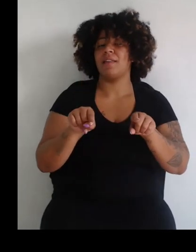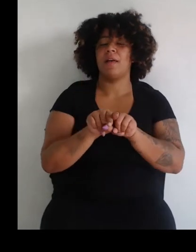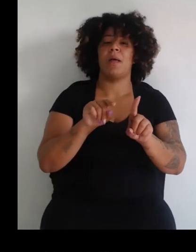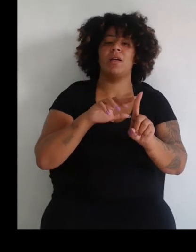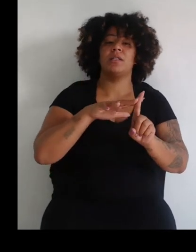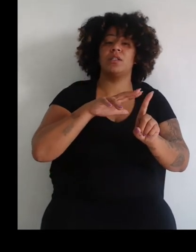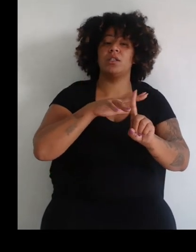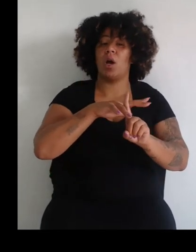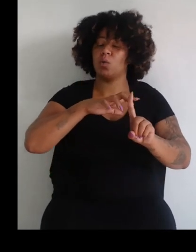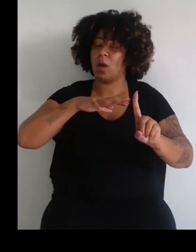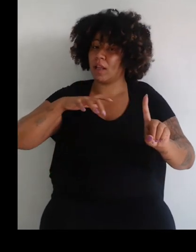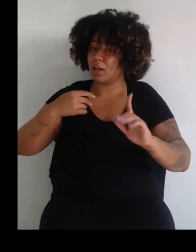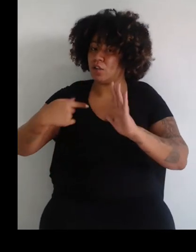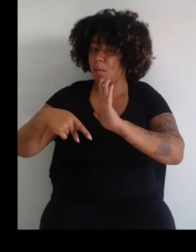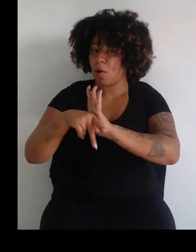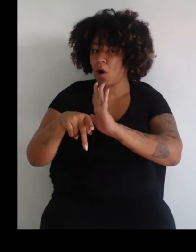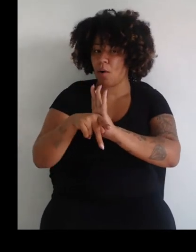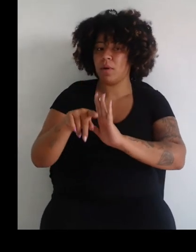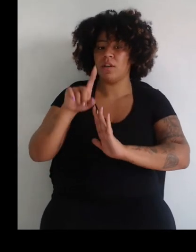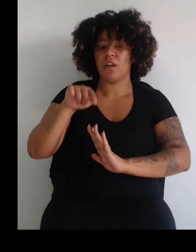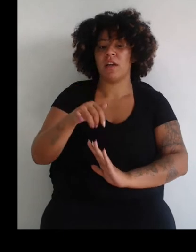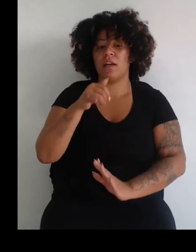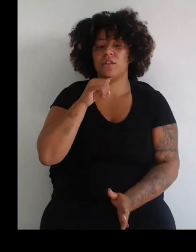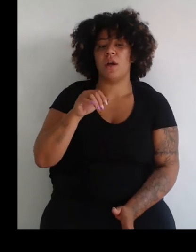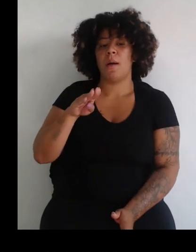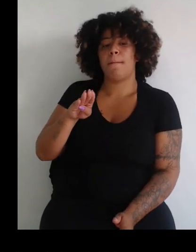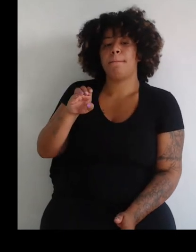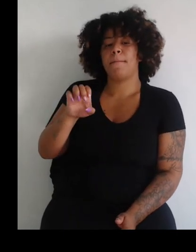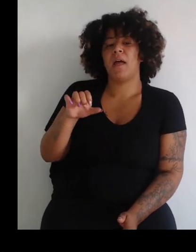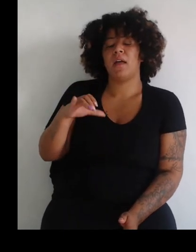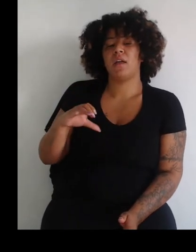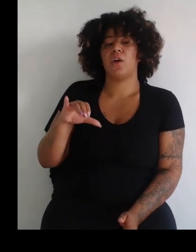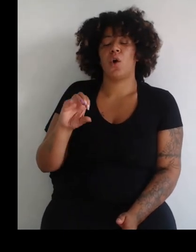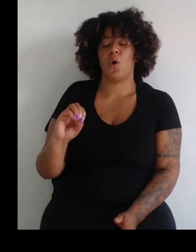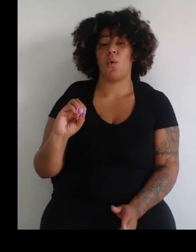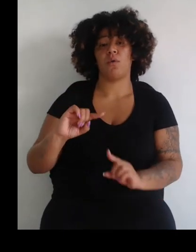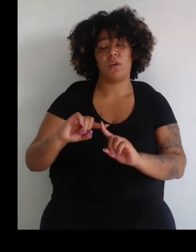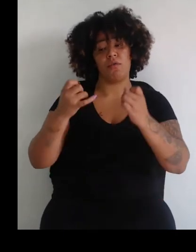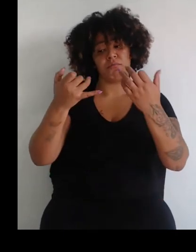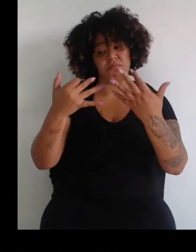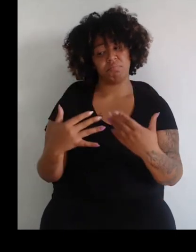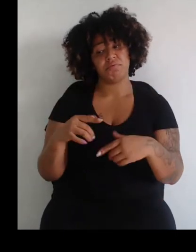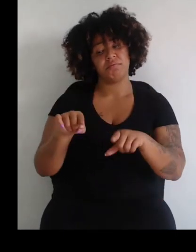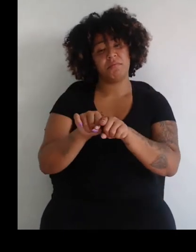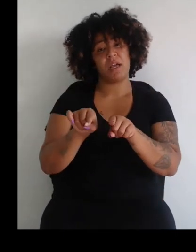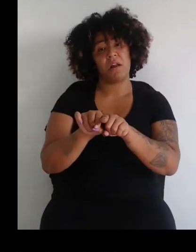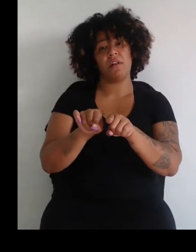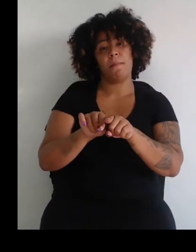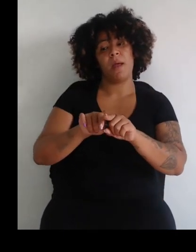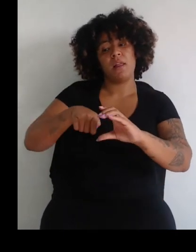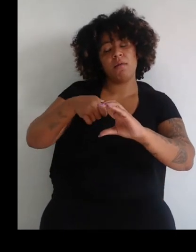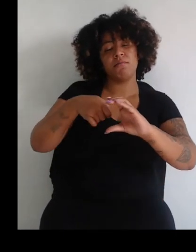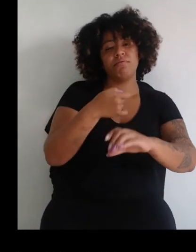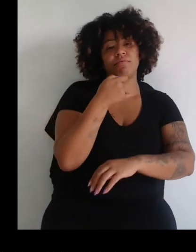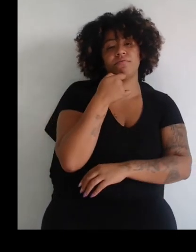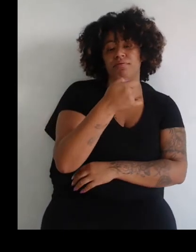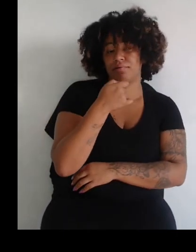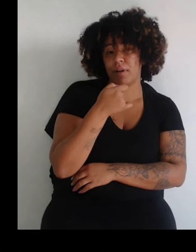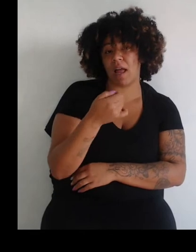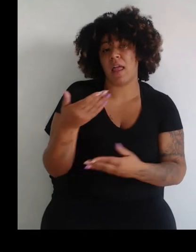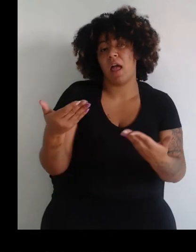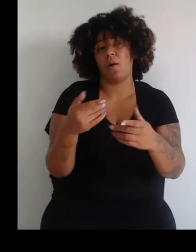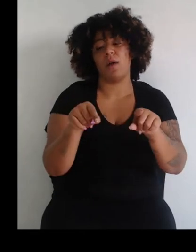e as maneiras pelas quais isso foi apresentado com firmeza nas entrevistas no início da entrevista 3